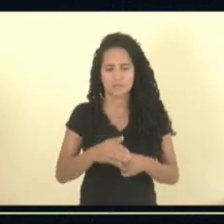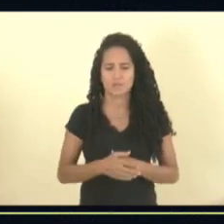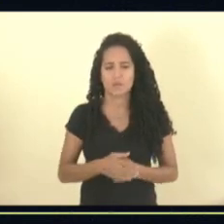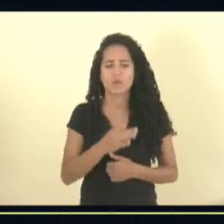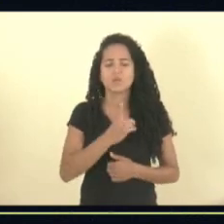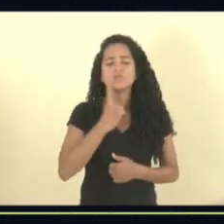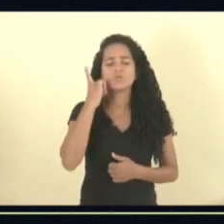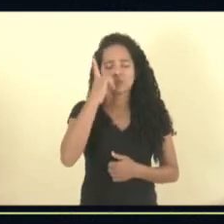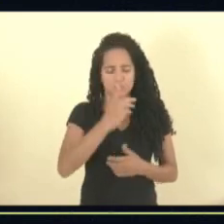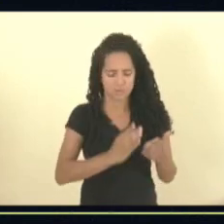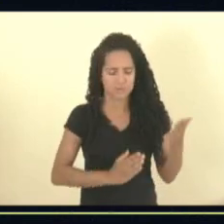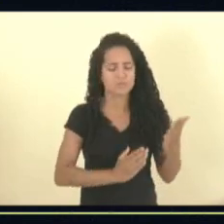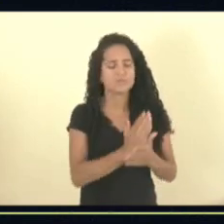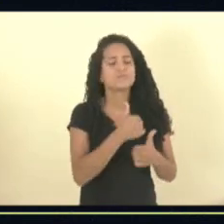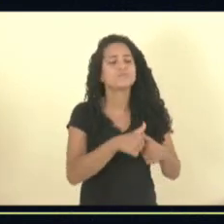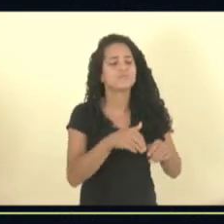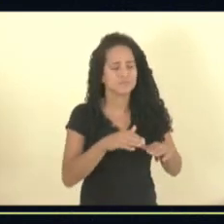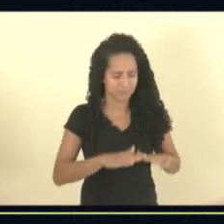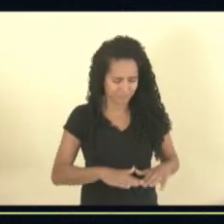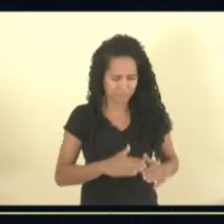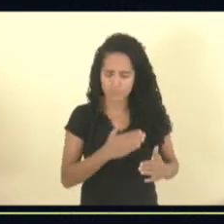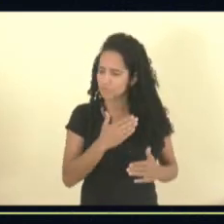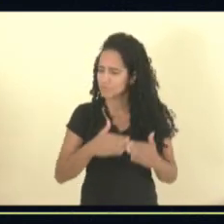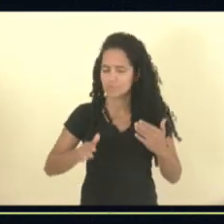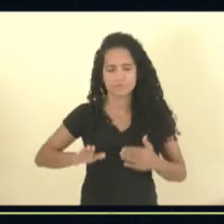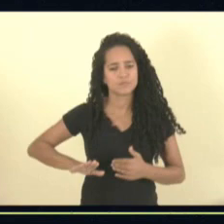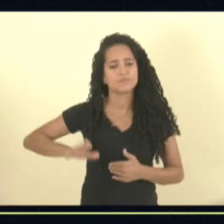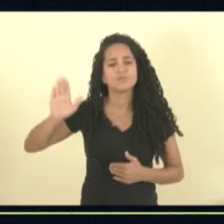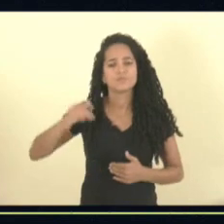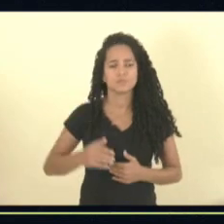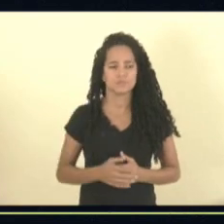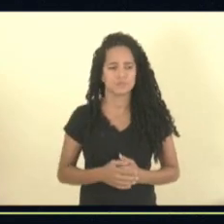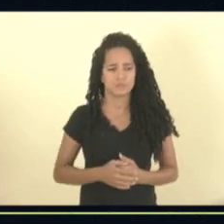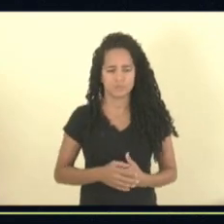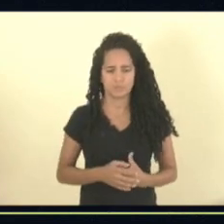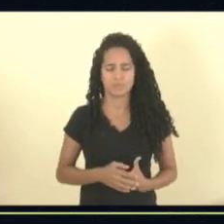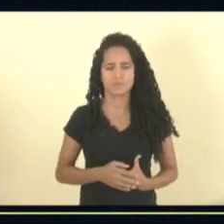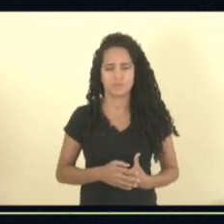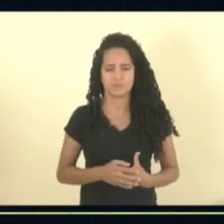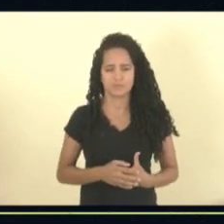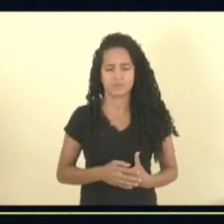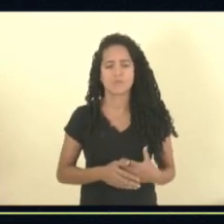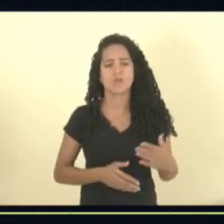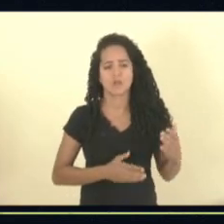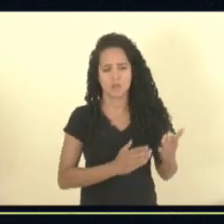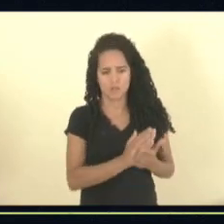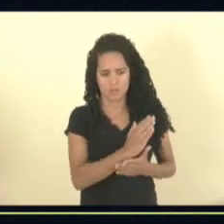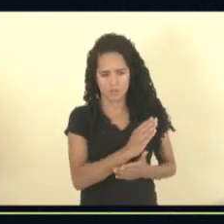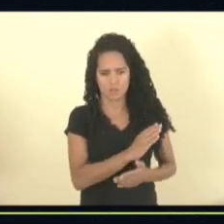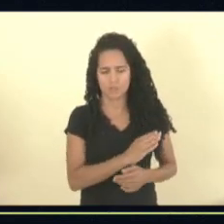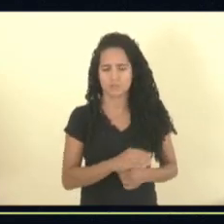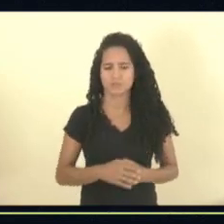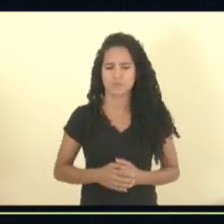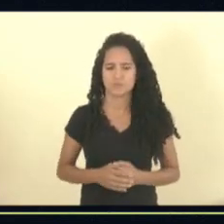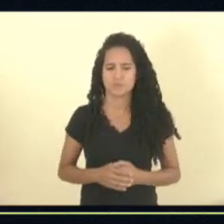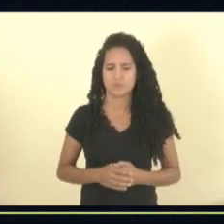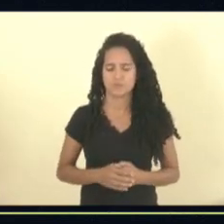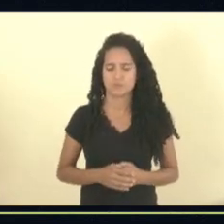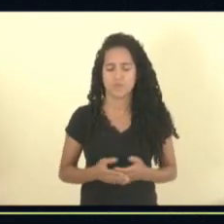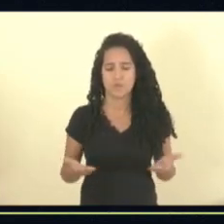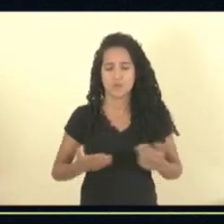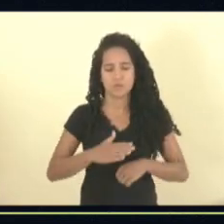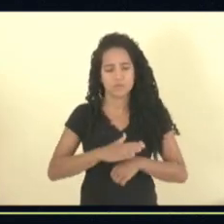Os deputados que aprovam permaneçam como se encontram, os contrários se manifestem. Nesse momento,